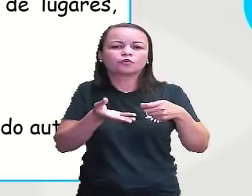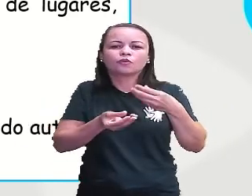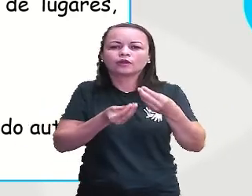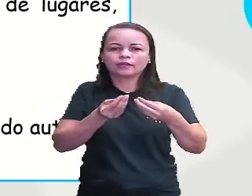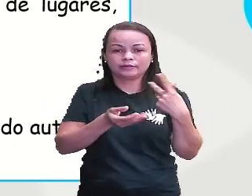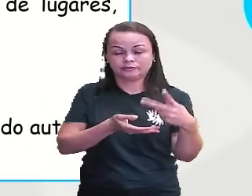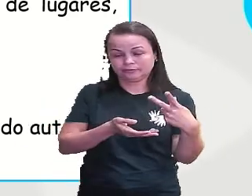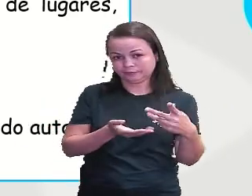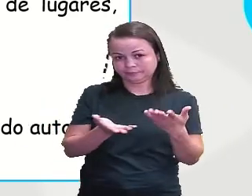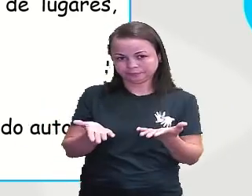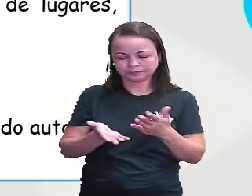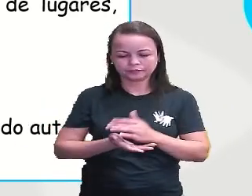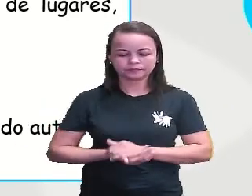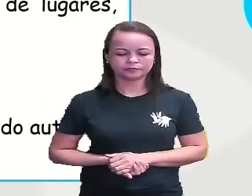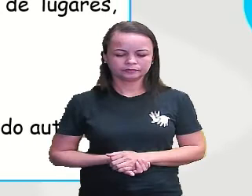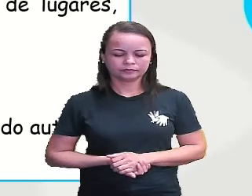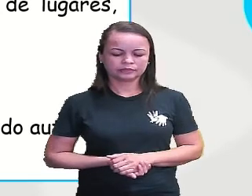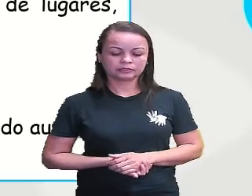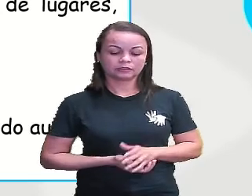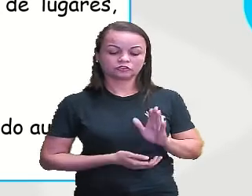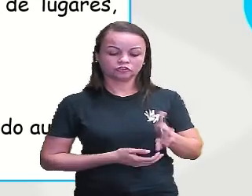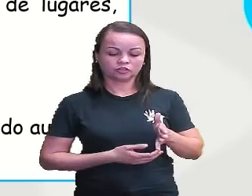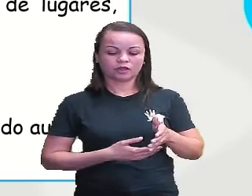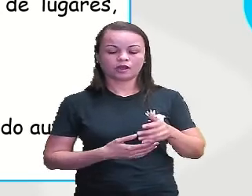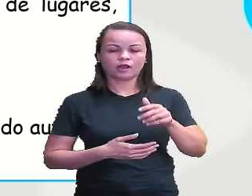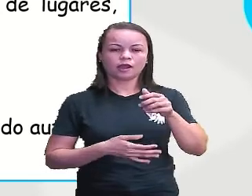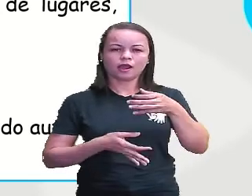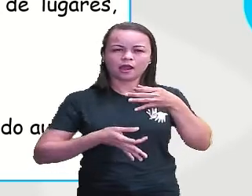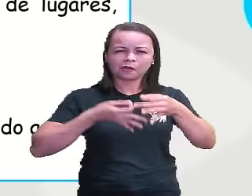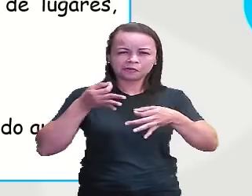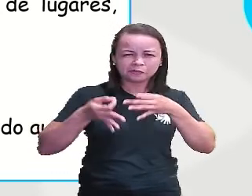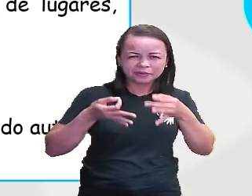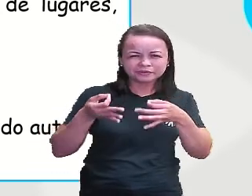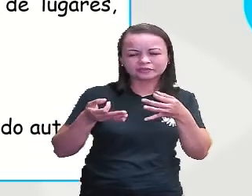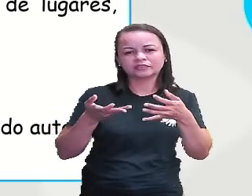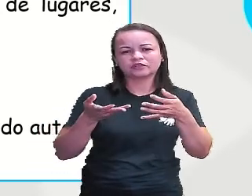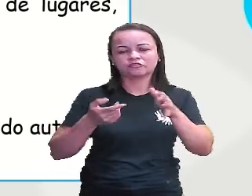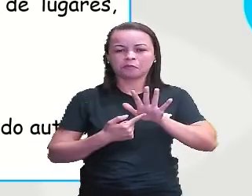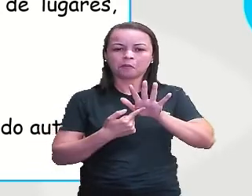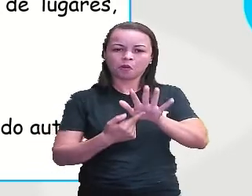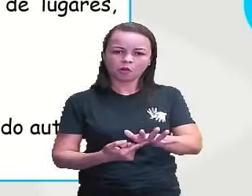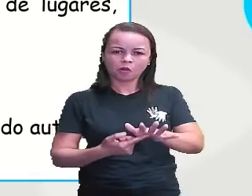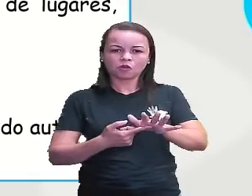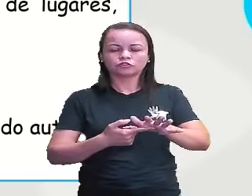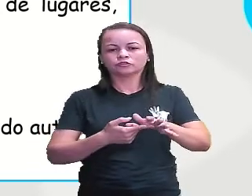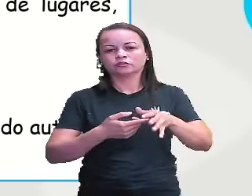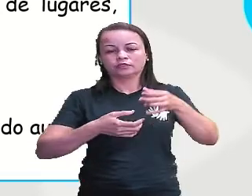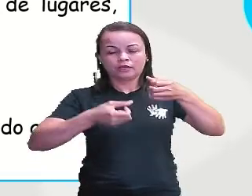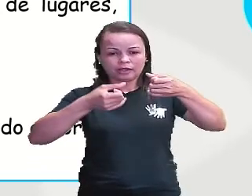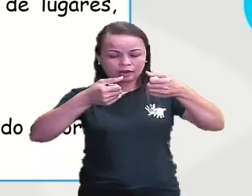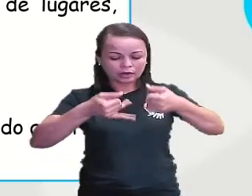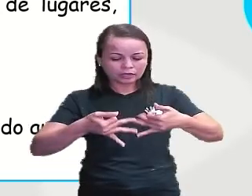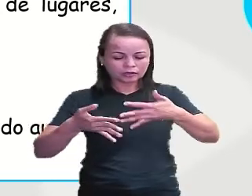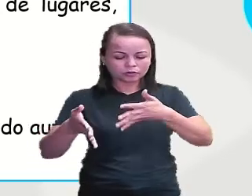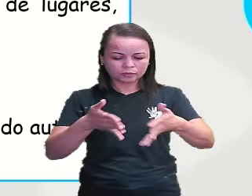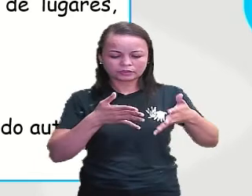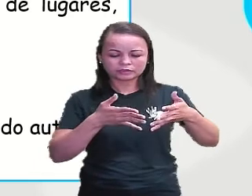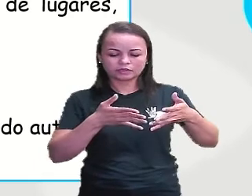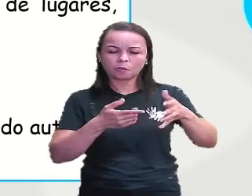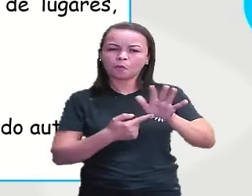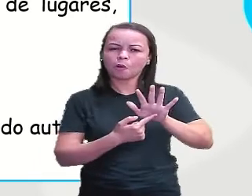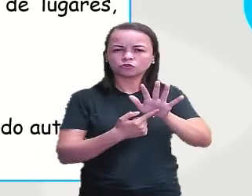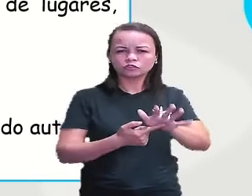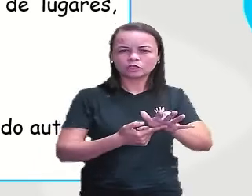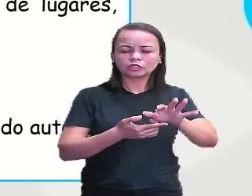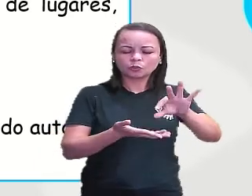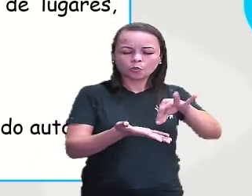esses seres. Já a argumentativa, ela apresenta a situação, trazendo também os pontos de vista do autor, né?